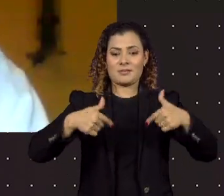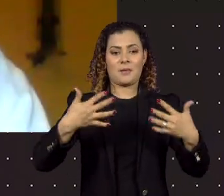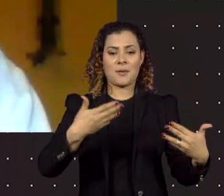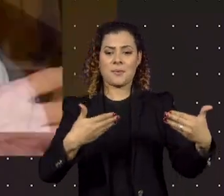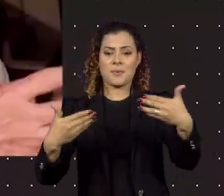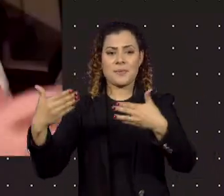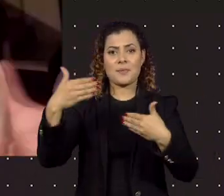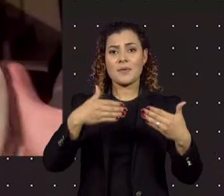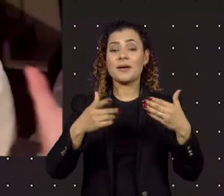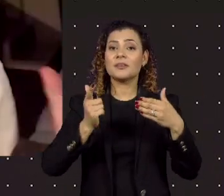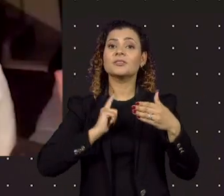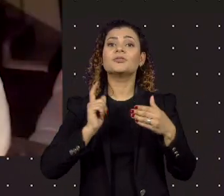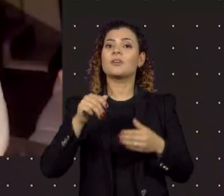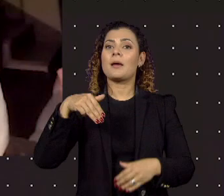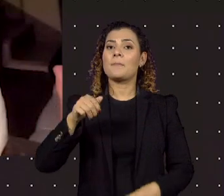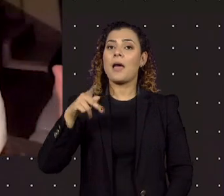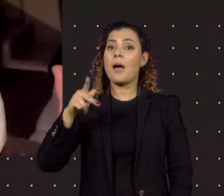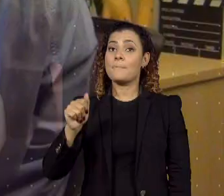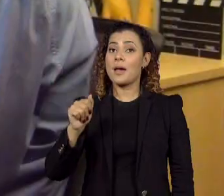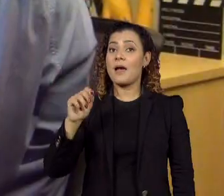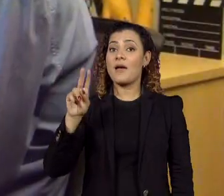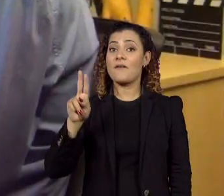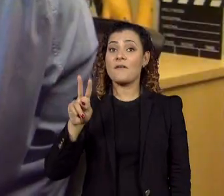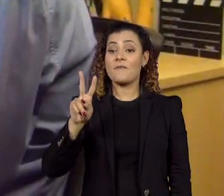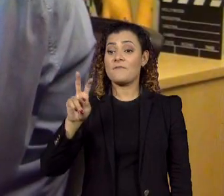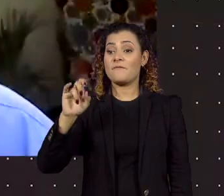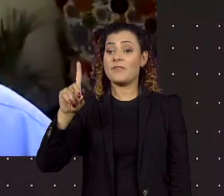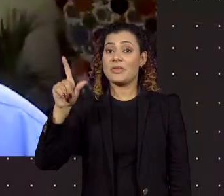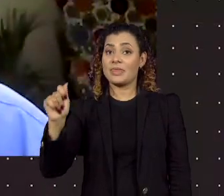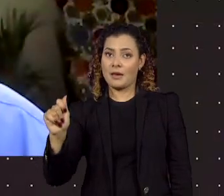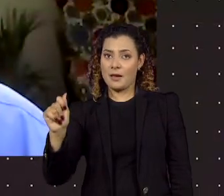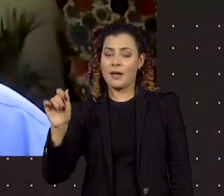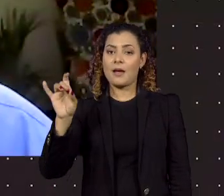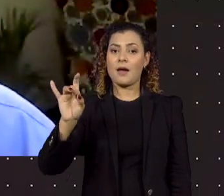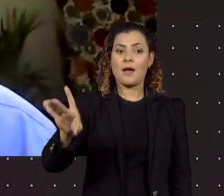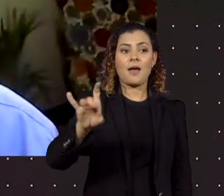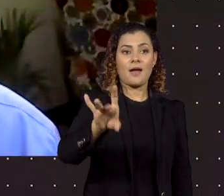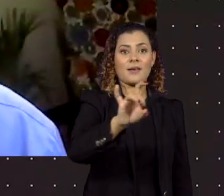Mapa da Vida. O Mapa da Vida. Cada um